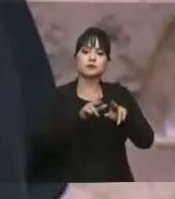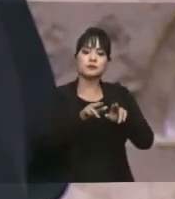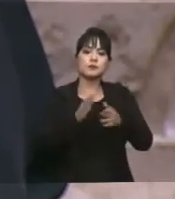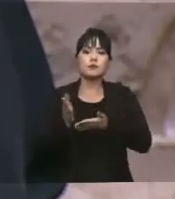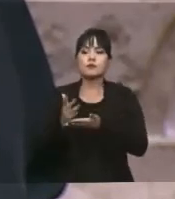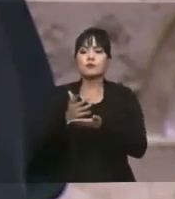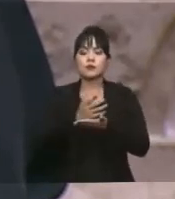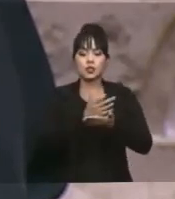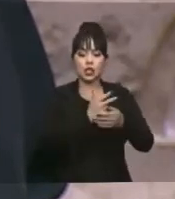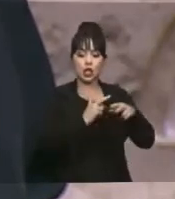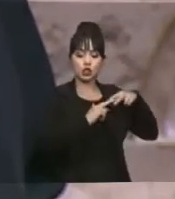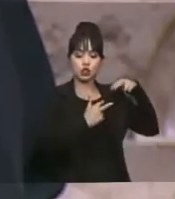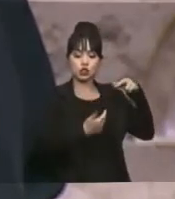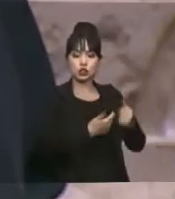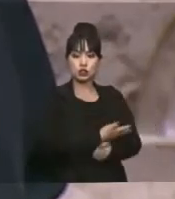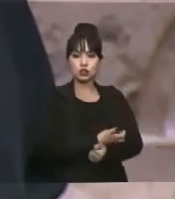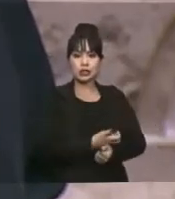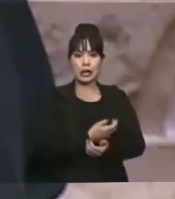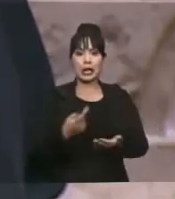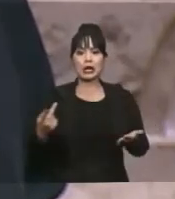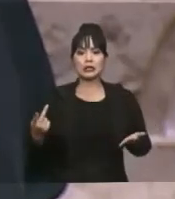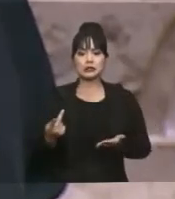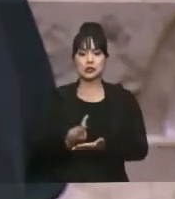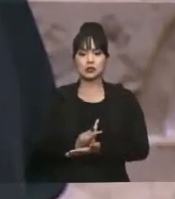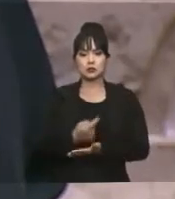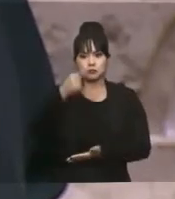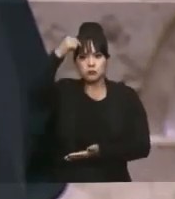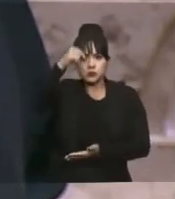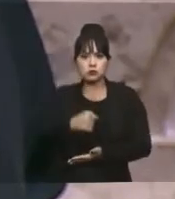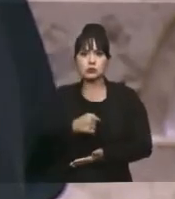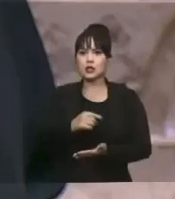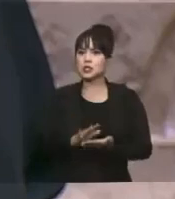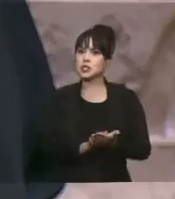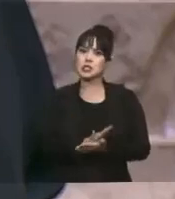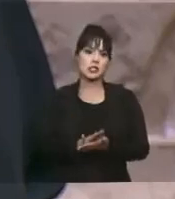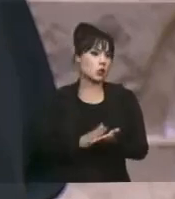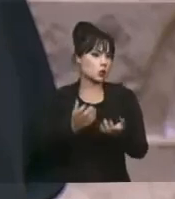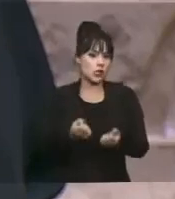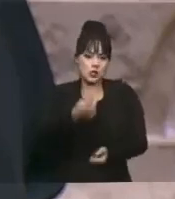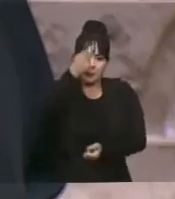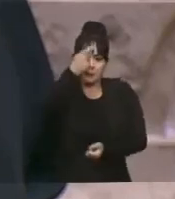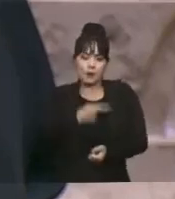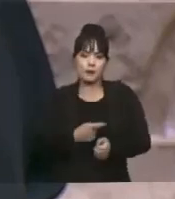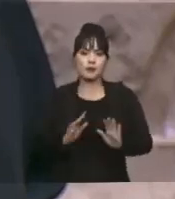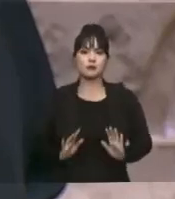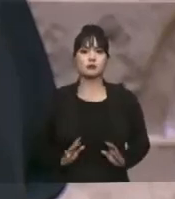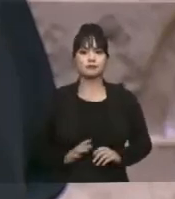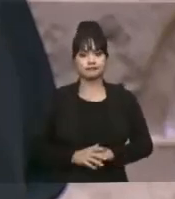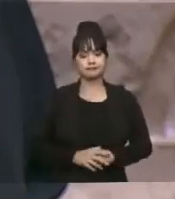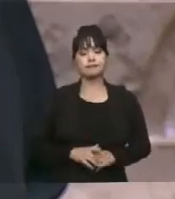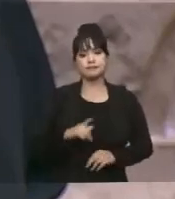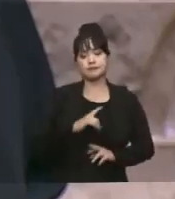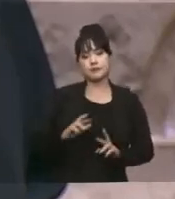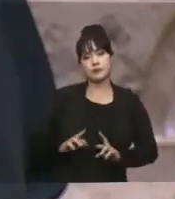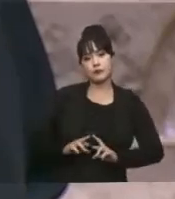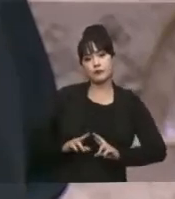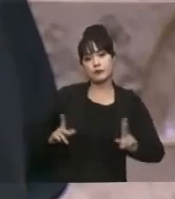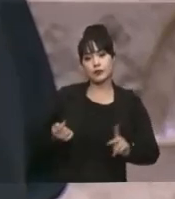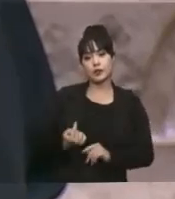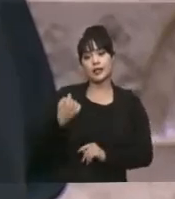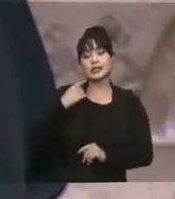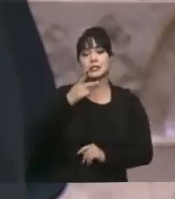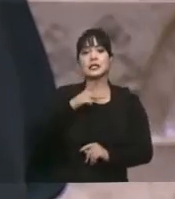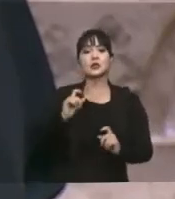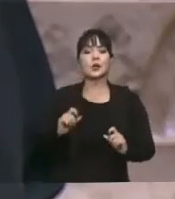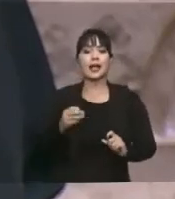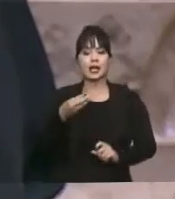de material genético realizado de maneira compulsória, sem autorização pessoal. O que difere do precedente citado é